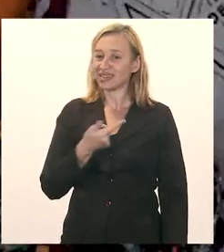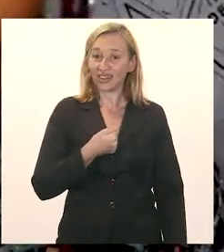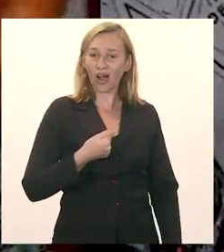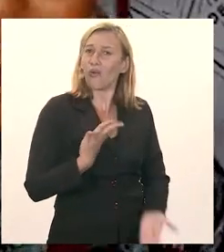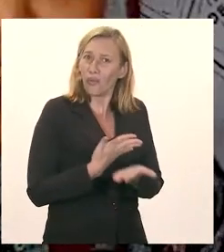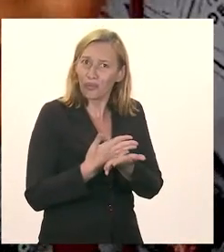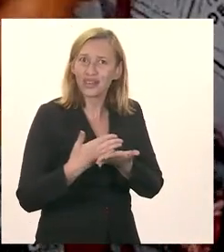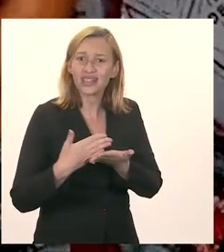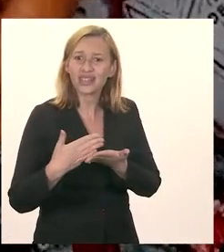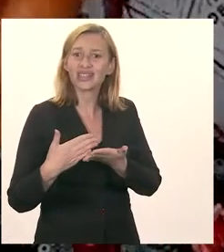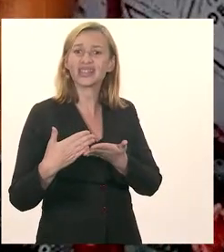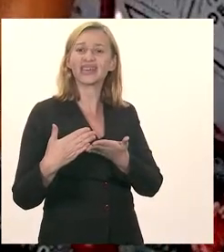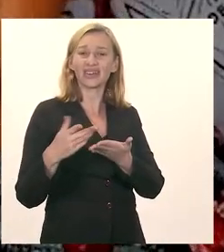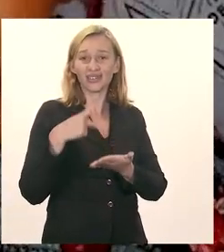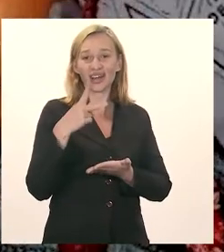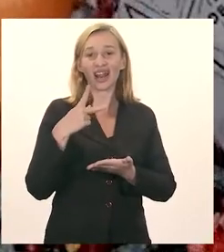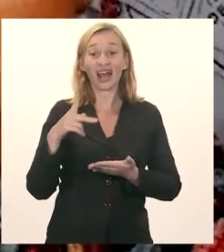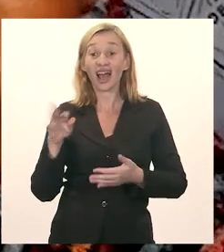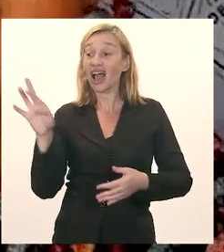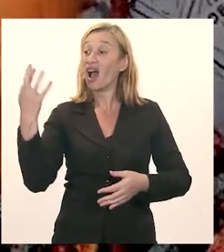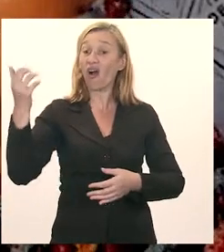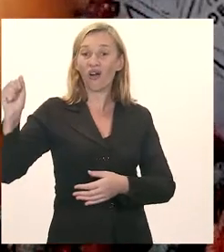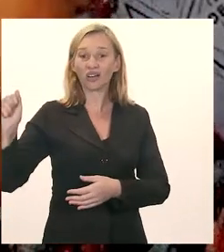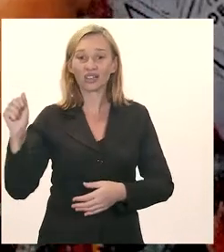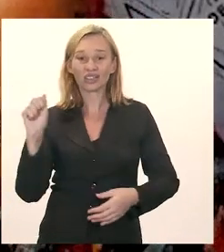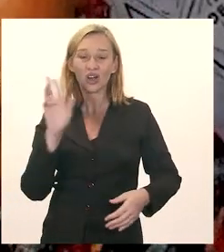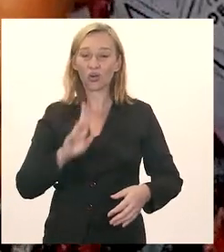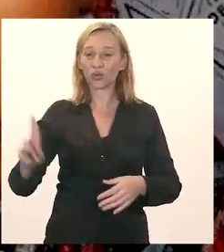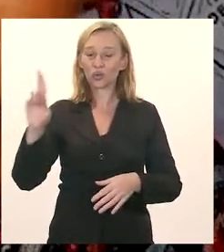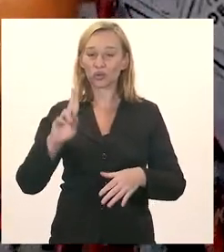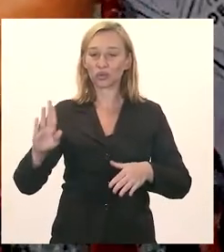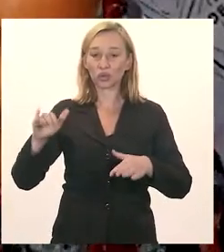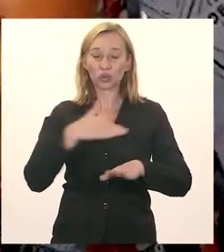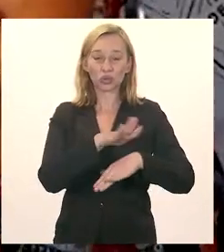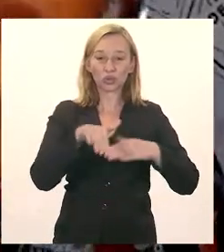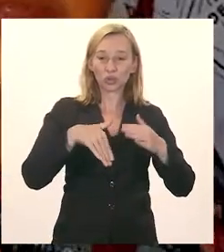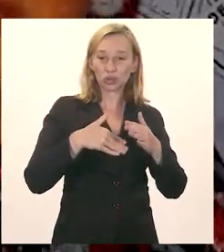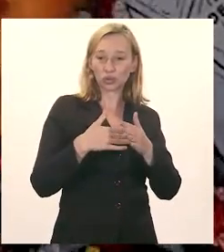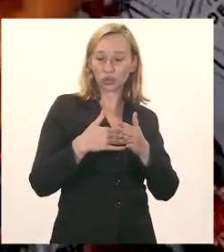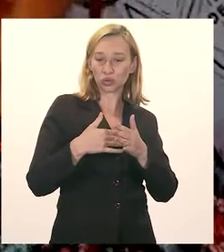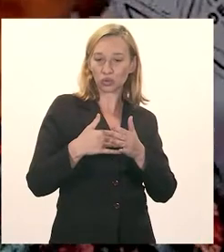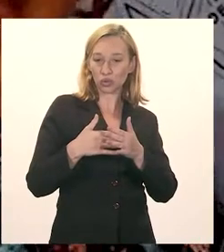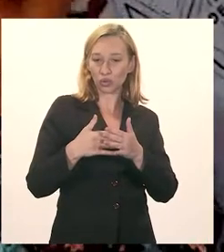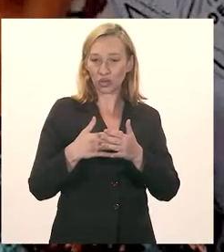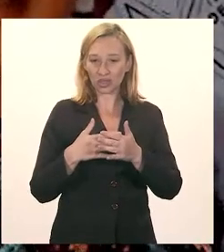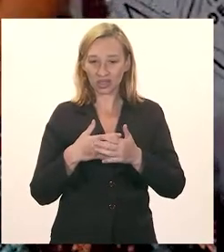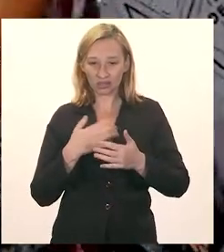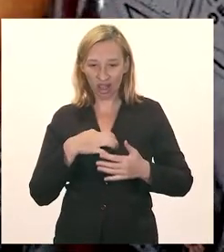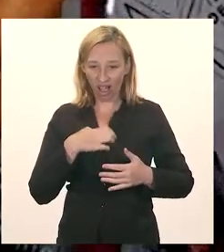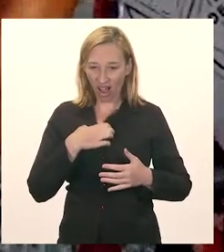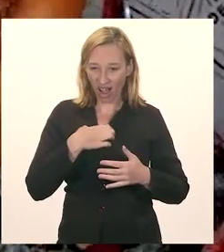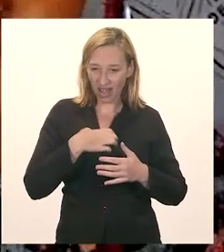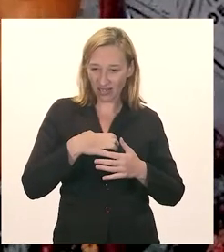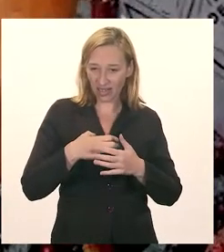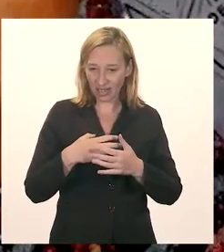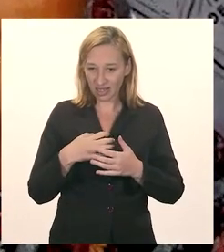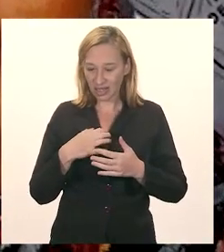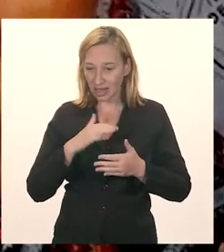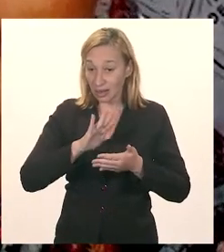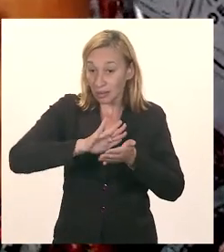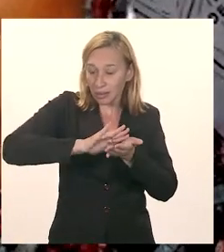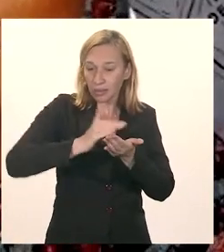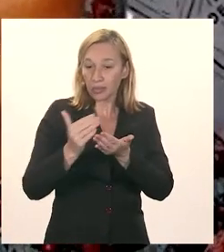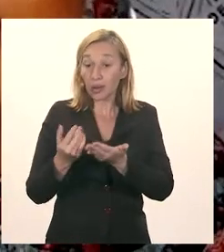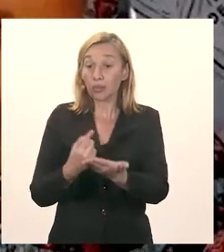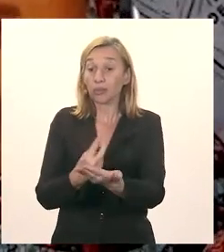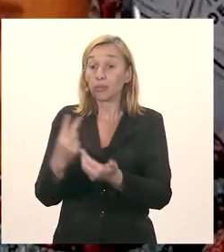Aí eu comecei a acompanhar. A rosa usa todos os seus espinhos, quando minha mãe ficava com raiva, para tentar me